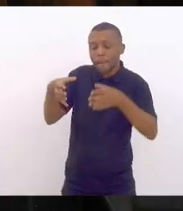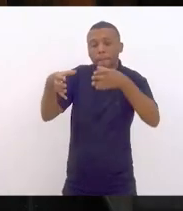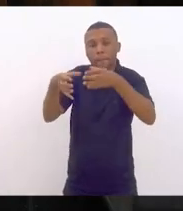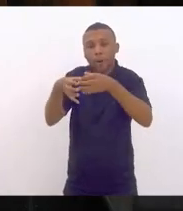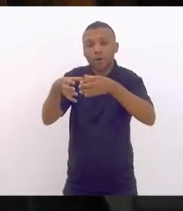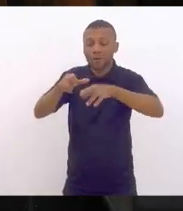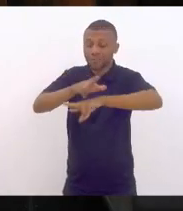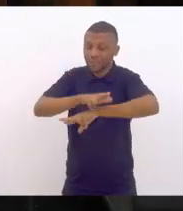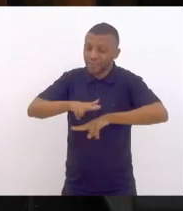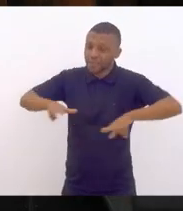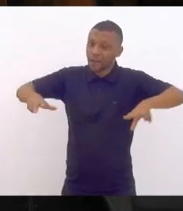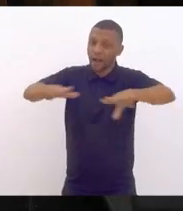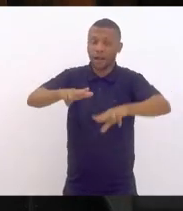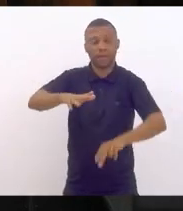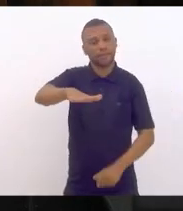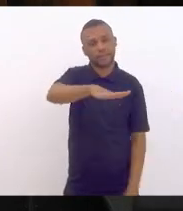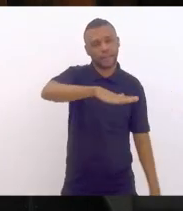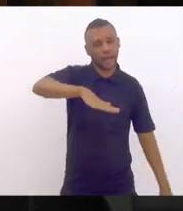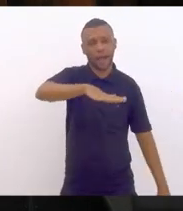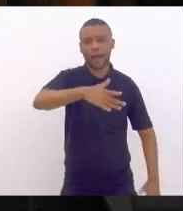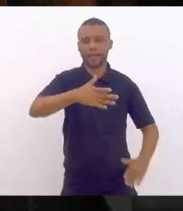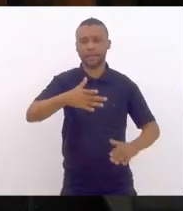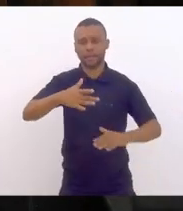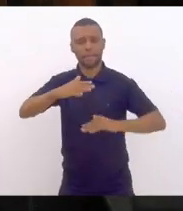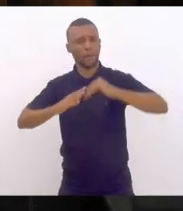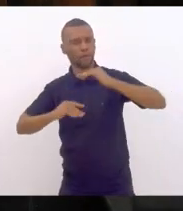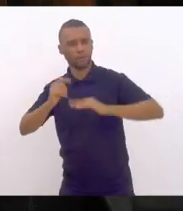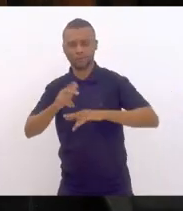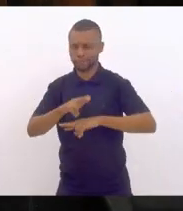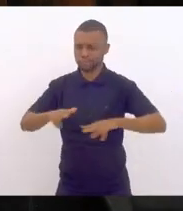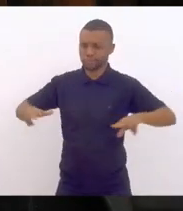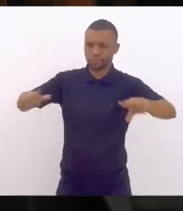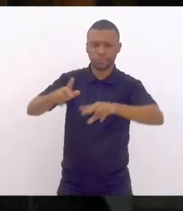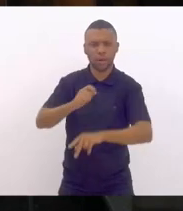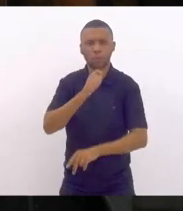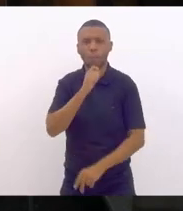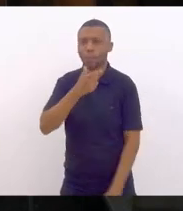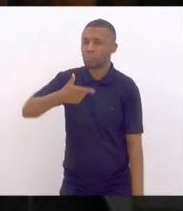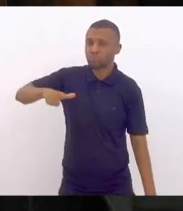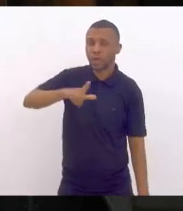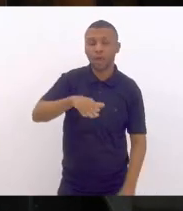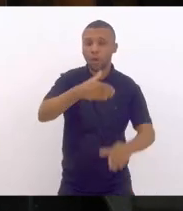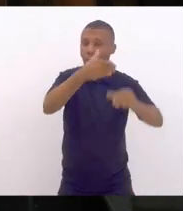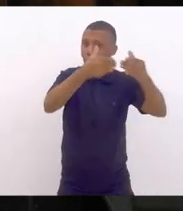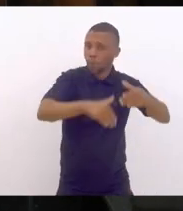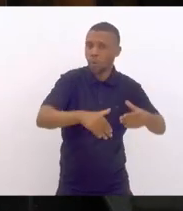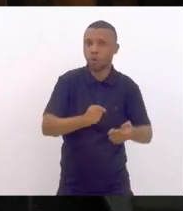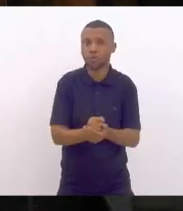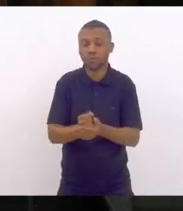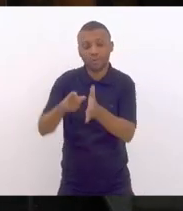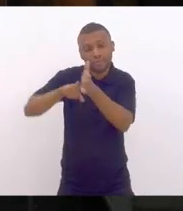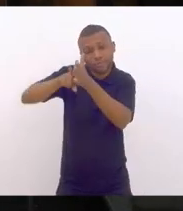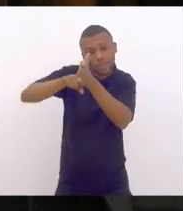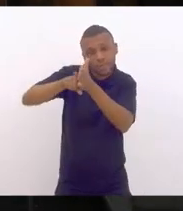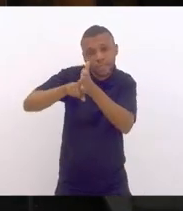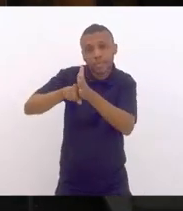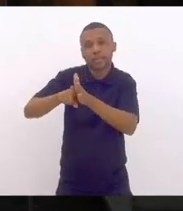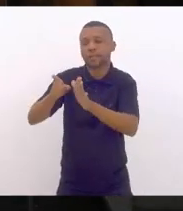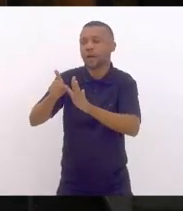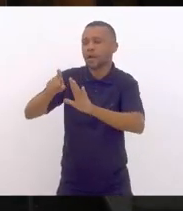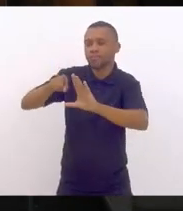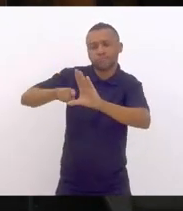multidisciplinar não tem concurso público não tem estatístico não tem nada o governador